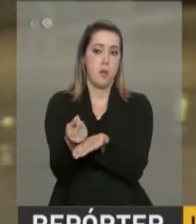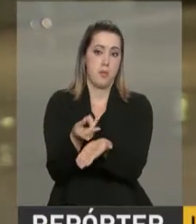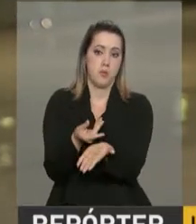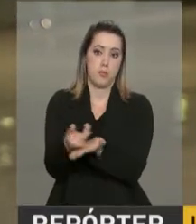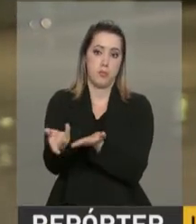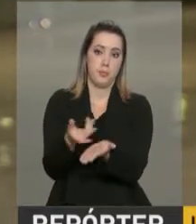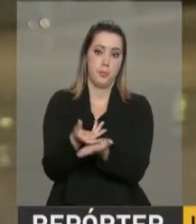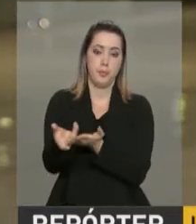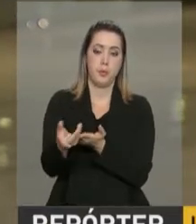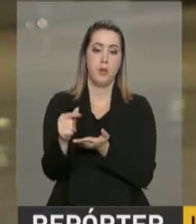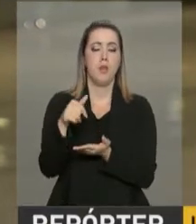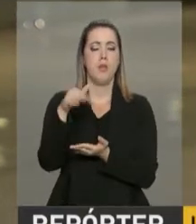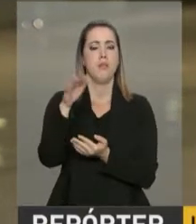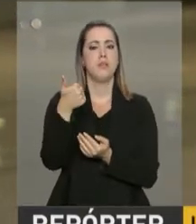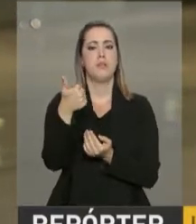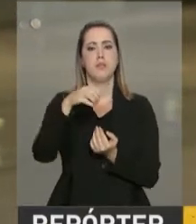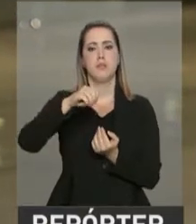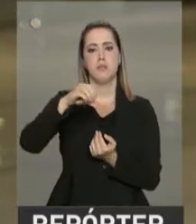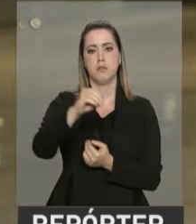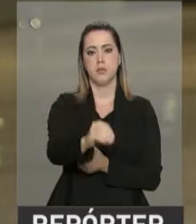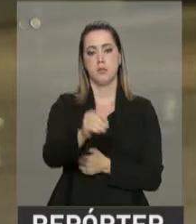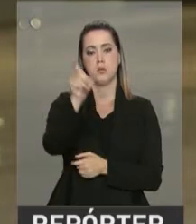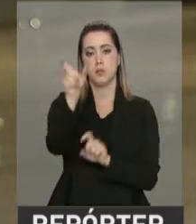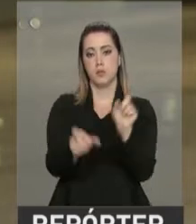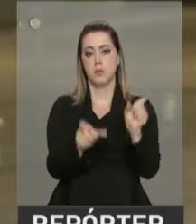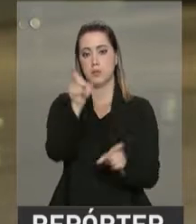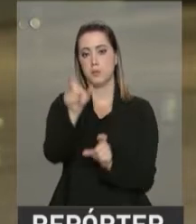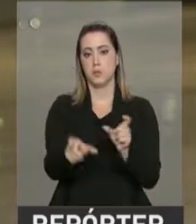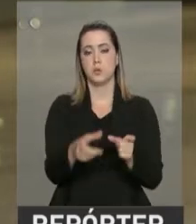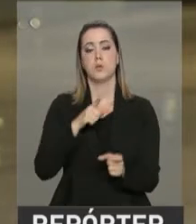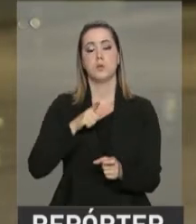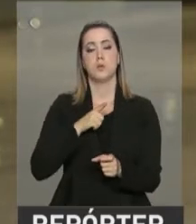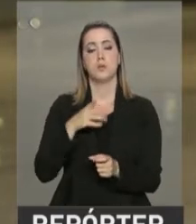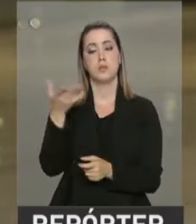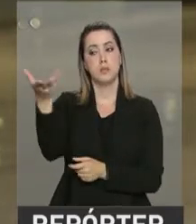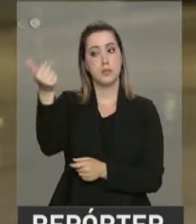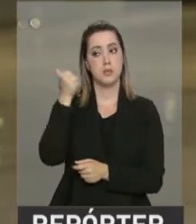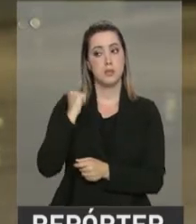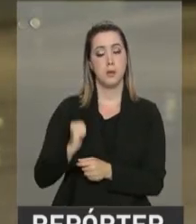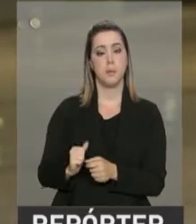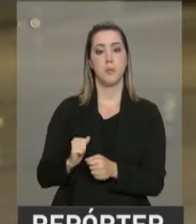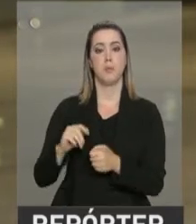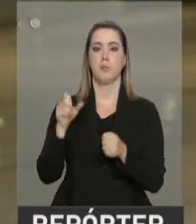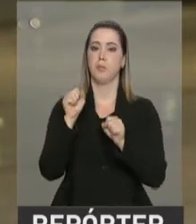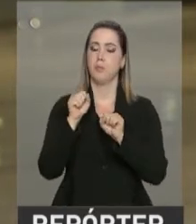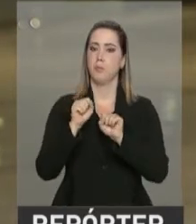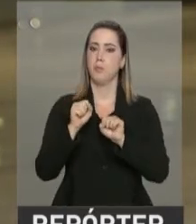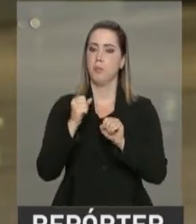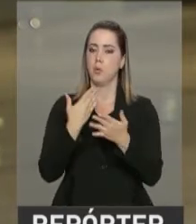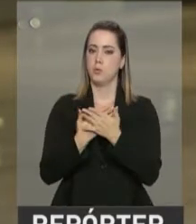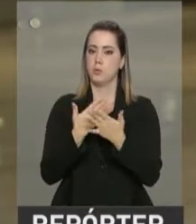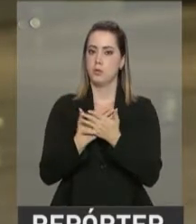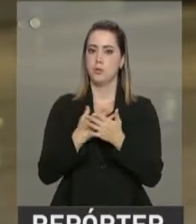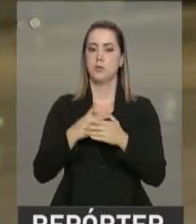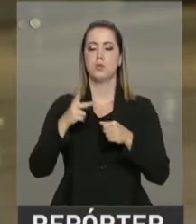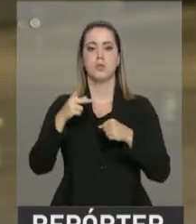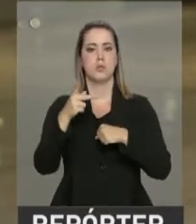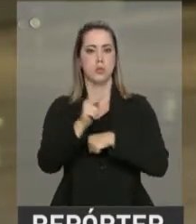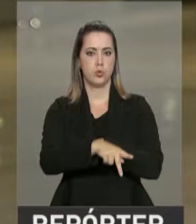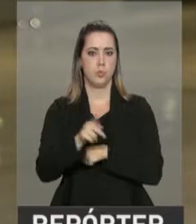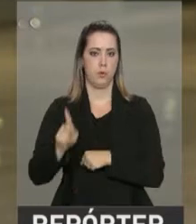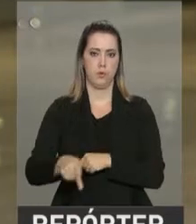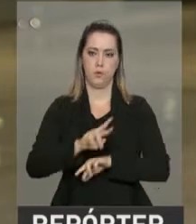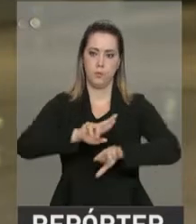estão 190 mil bolsistas de mestrado doutorado pós-doutorado professor visitante professor senhor